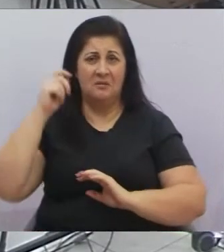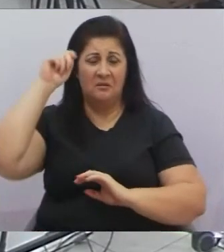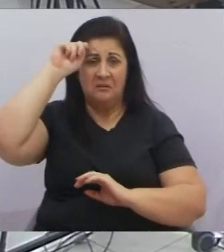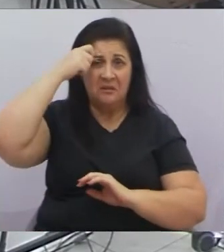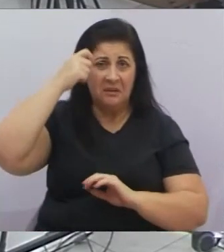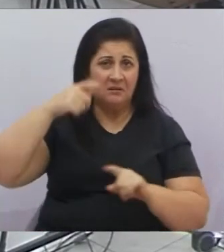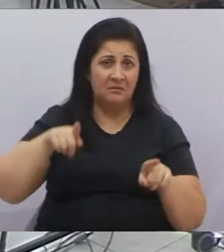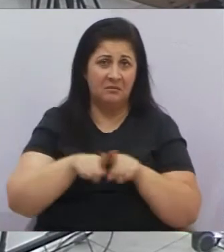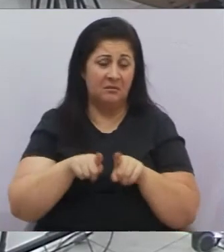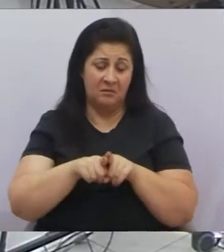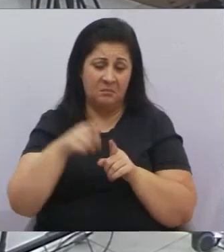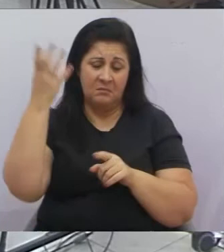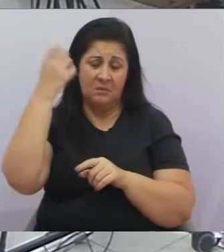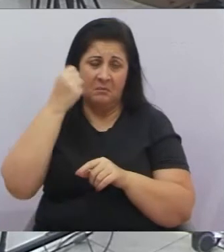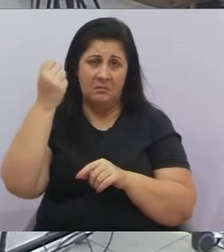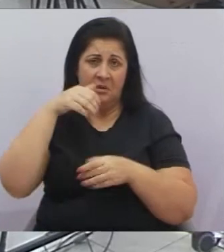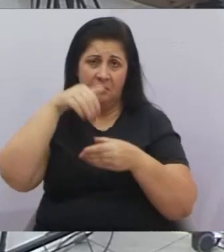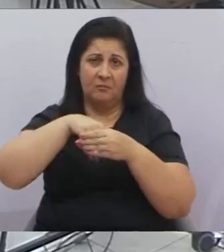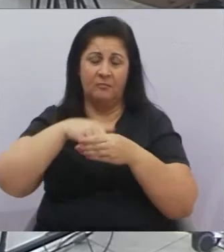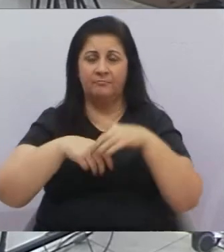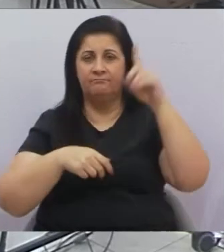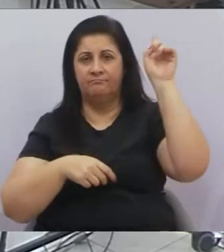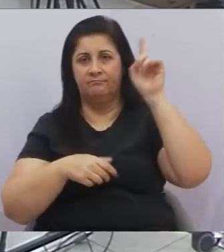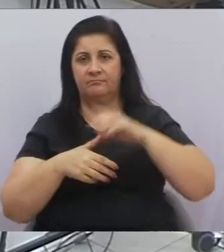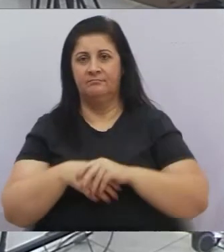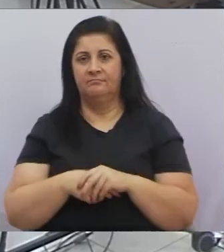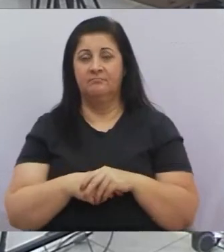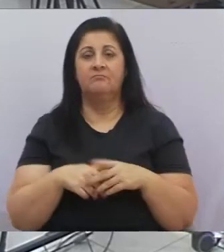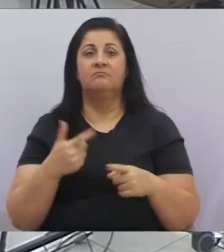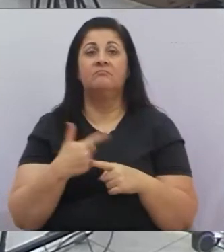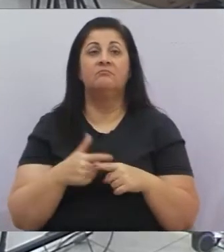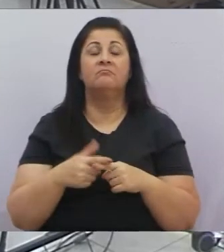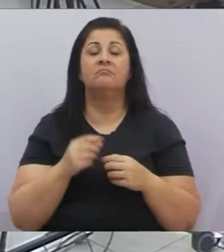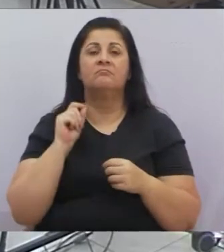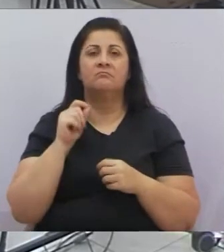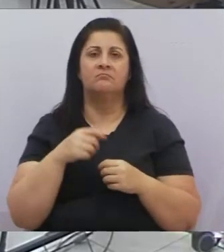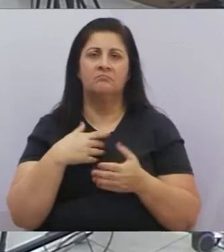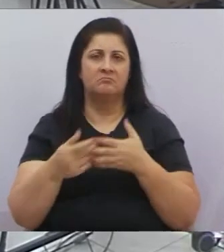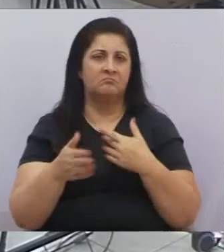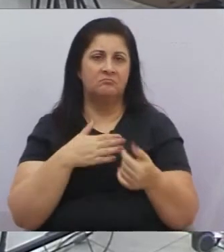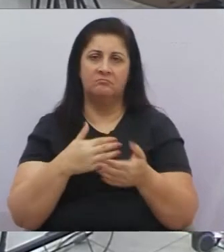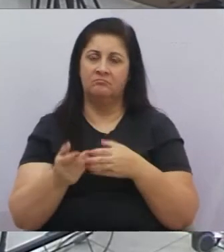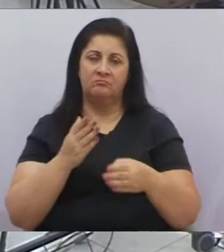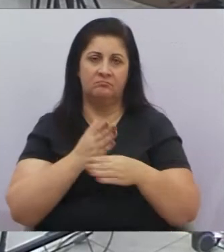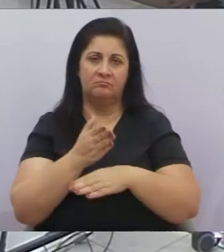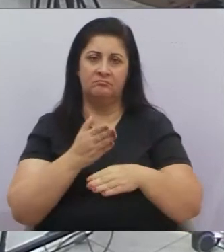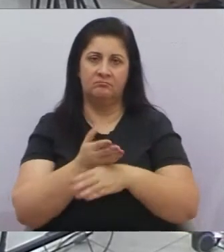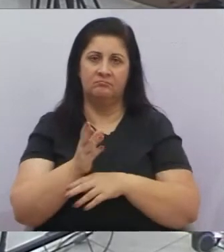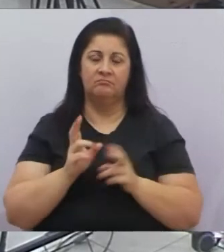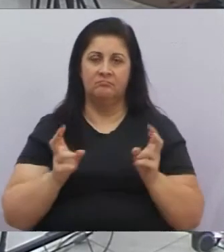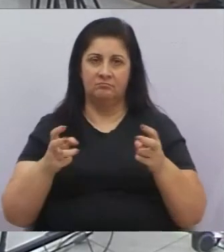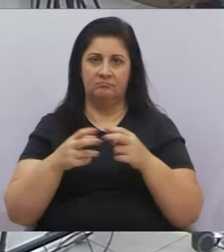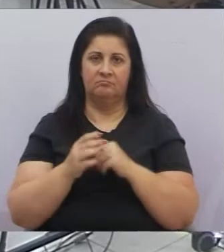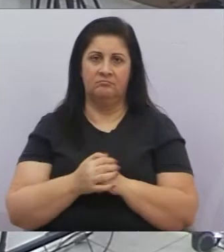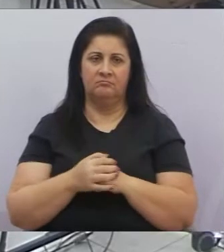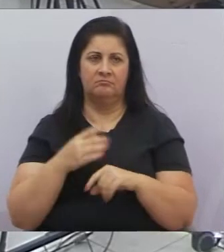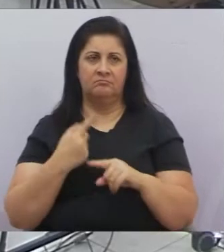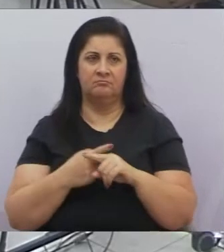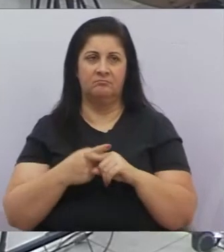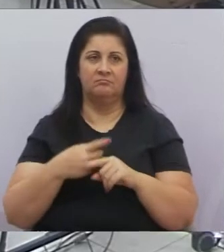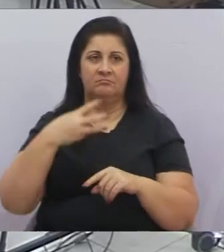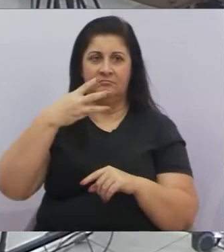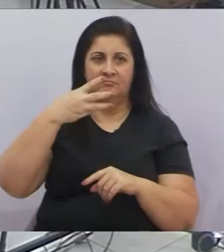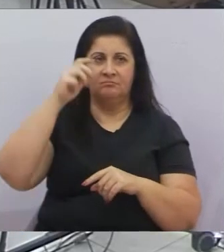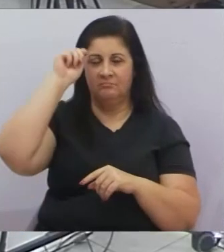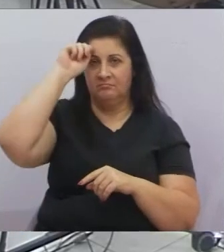branco votou em mim. Então, o problema para entrar nessa casa, qualquer um entra nessa casa. Não é porque tem 3 negros aqui dentro,